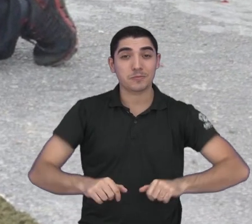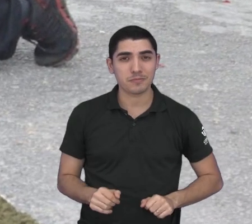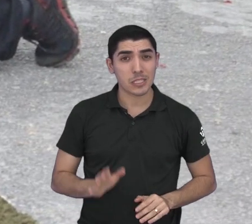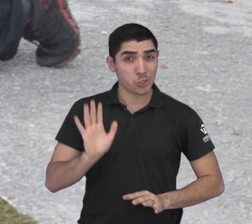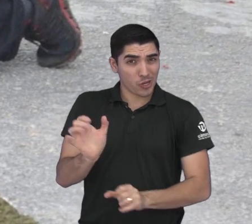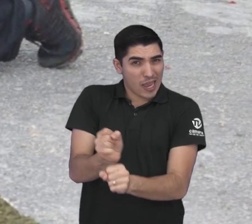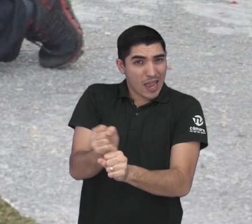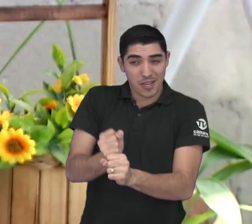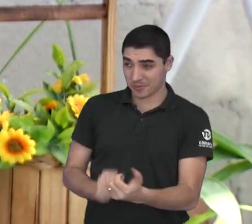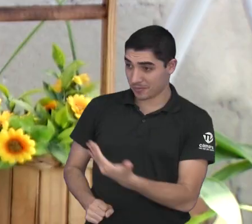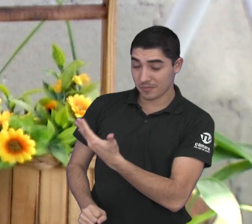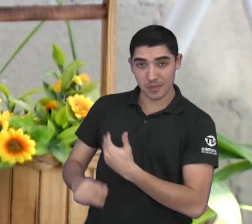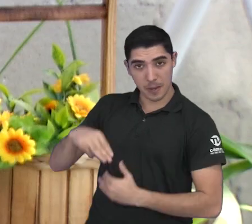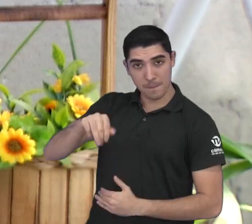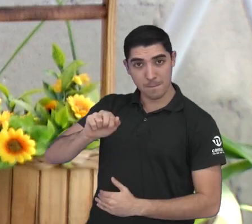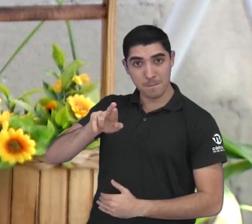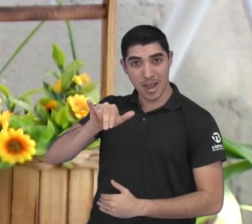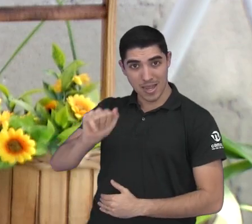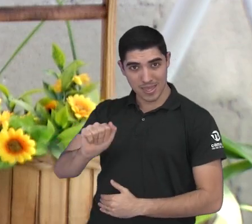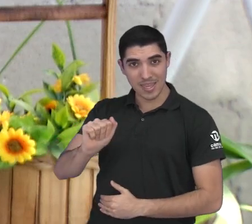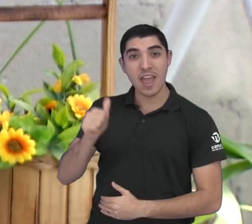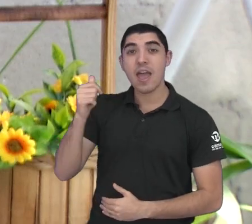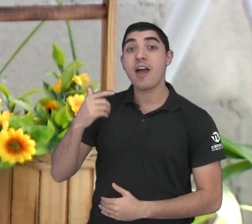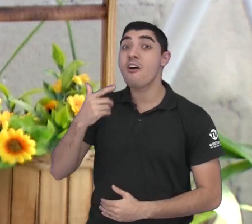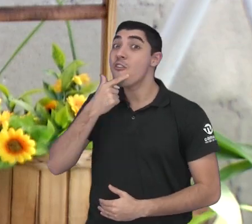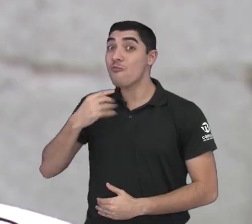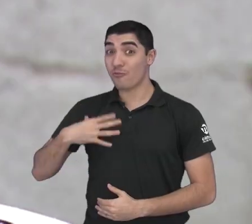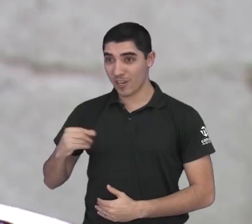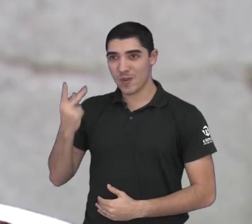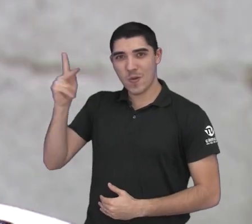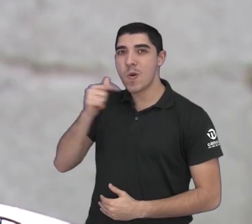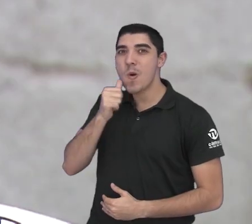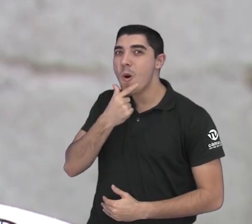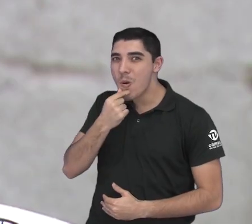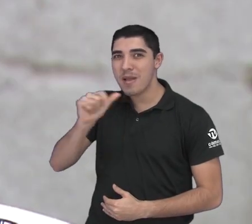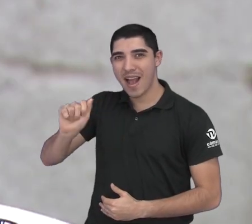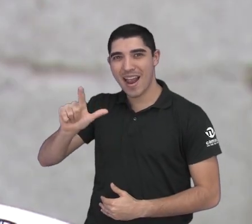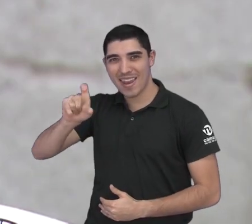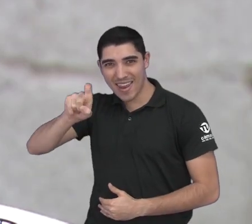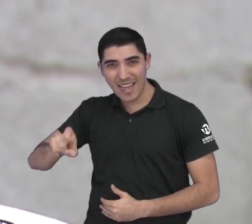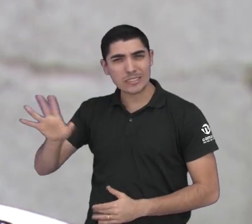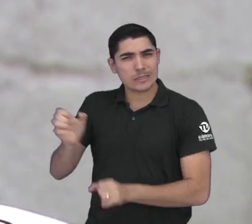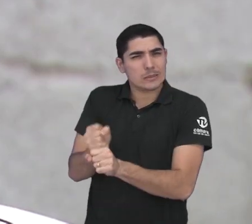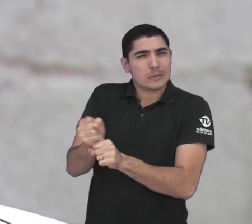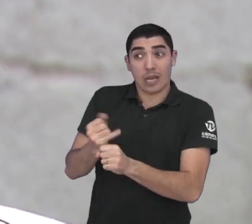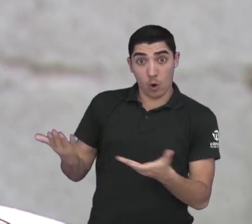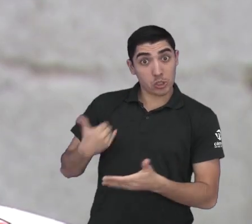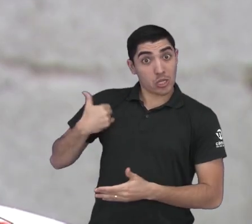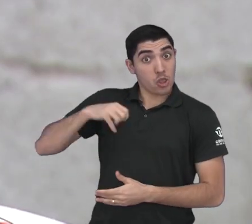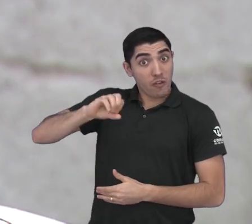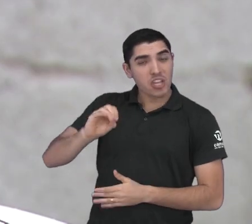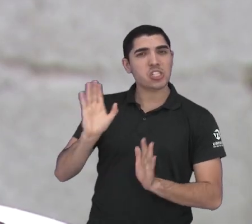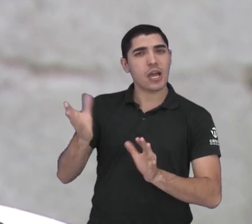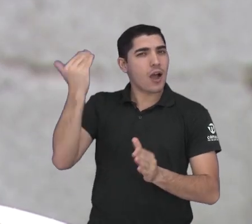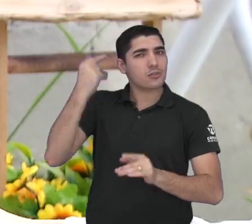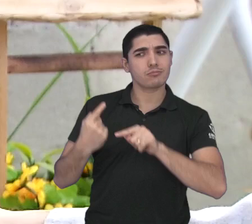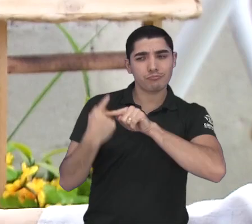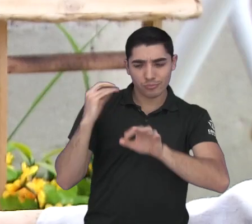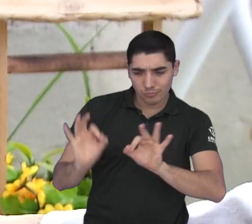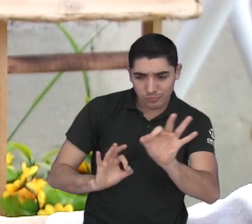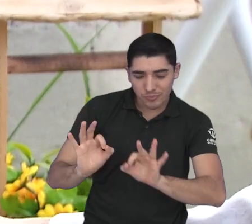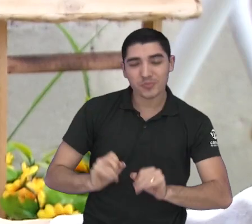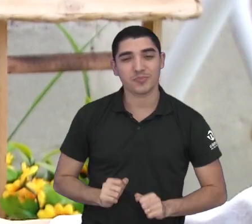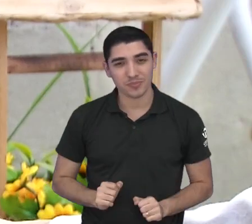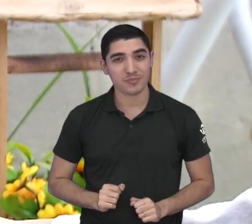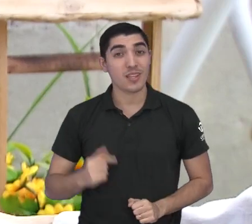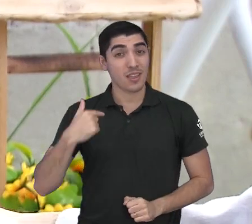ruas de São José. E por muitos anos, a Dona Maria, mãe do Alex, hoje com 90 anos, também ajudou na montagem. Se a gente